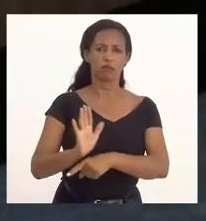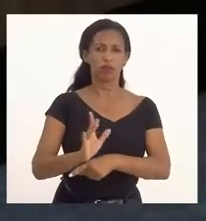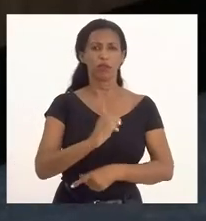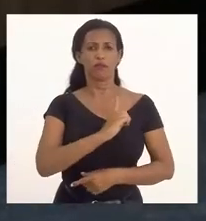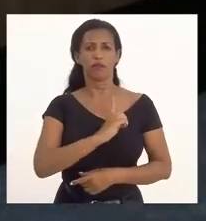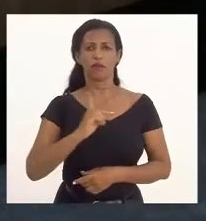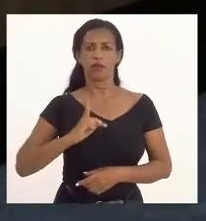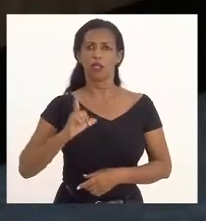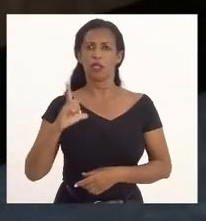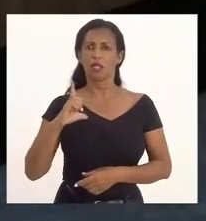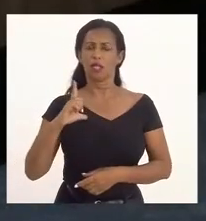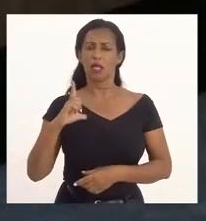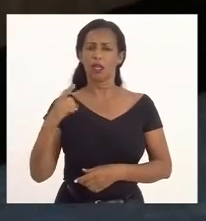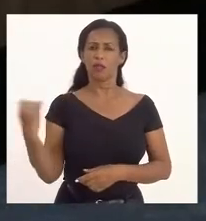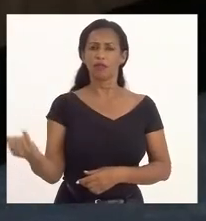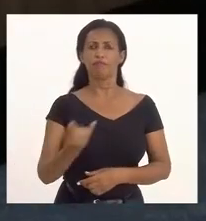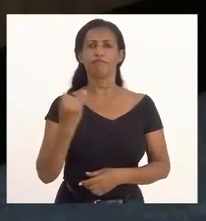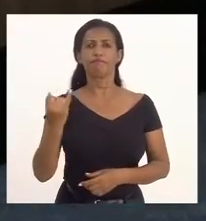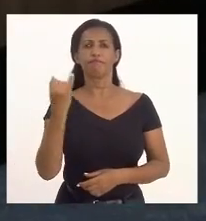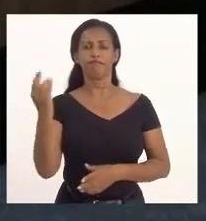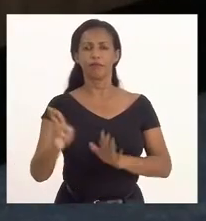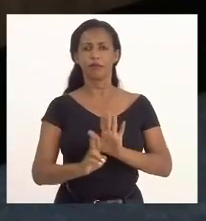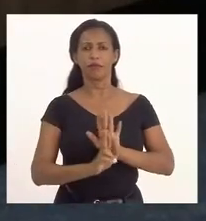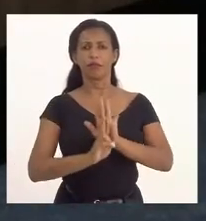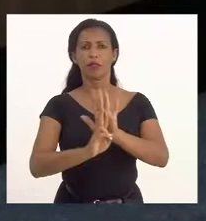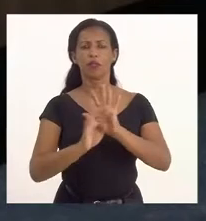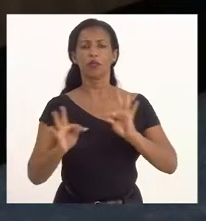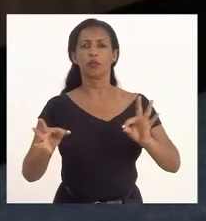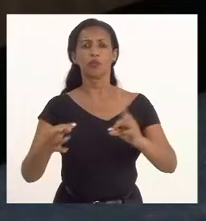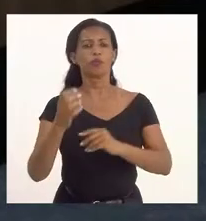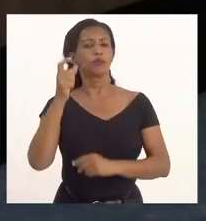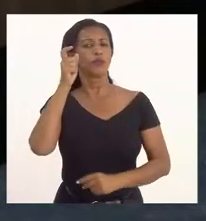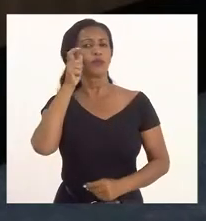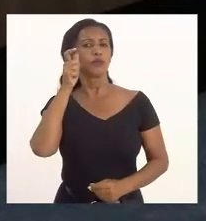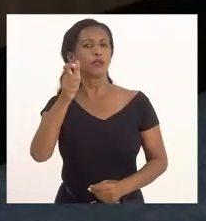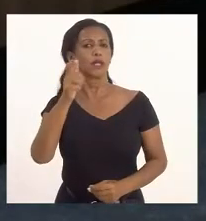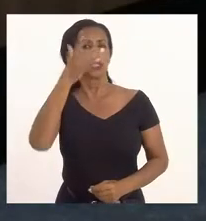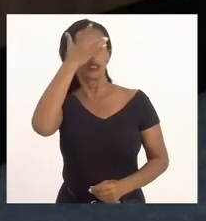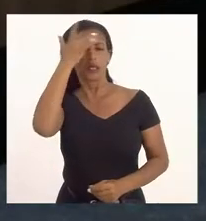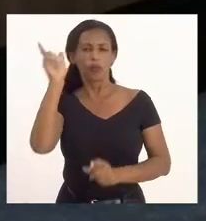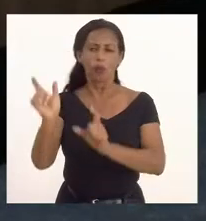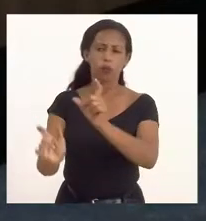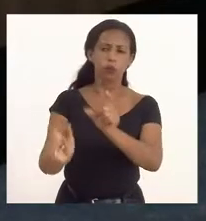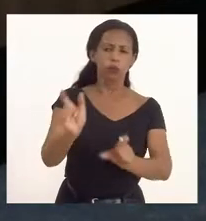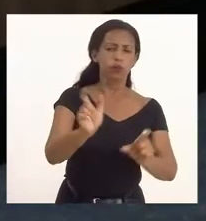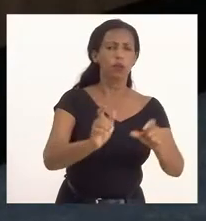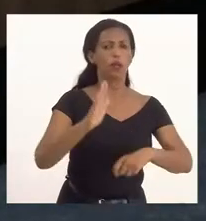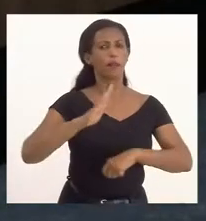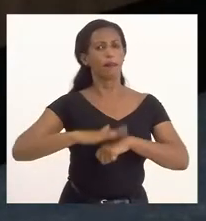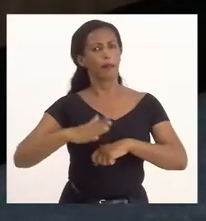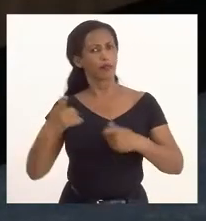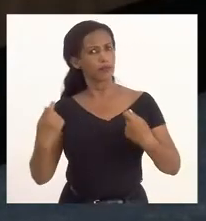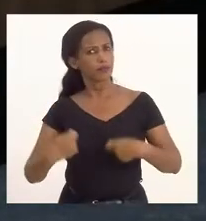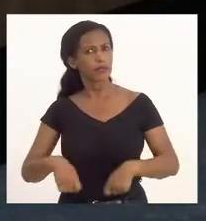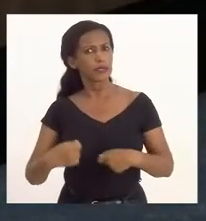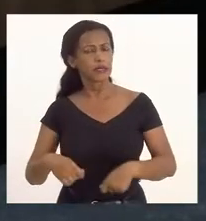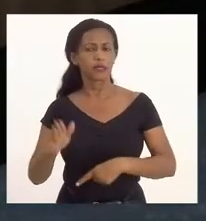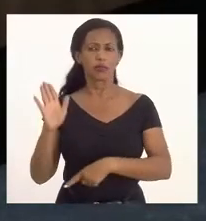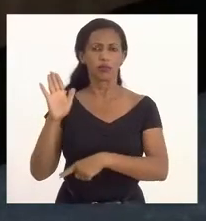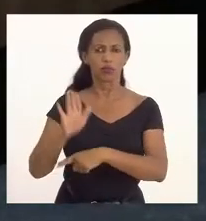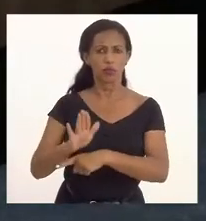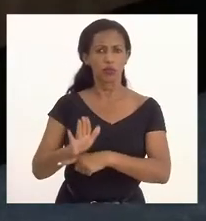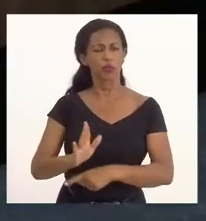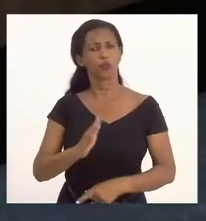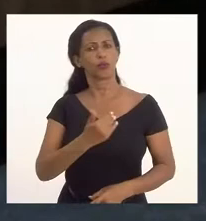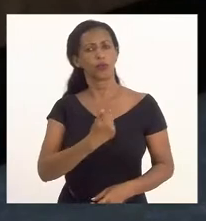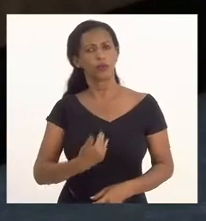Defensoria cumpra esse papel central de representar, sobretudo, os interesses daqueles e daquelas que mais precisam de defesa pública para